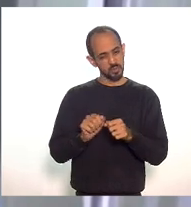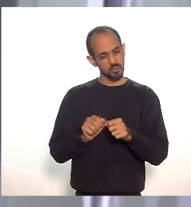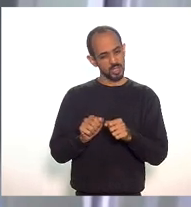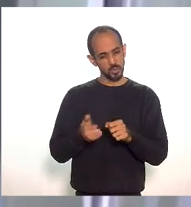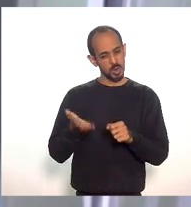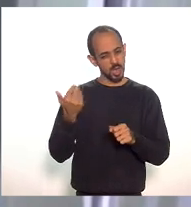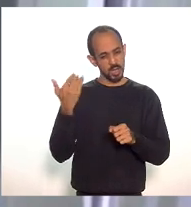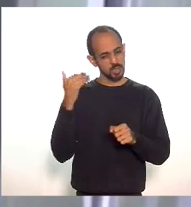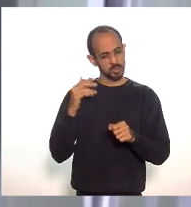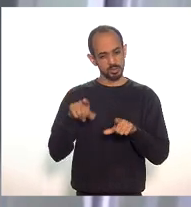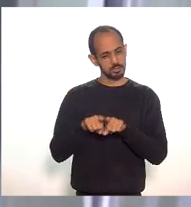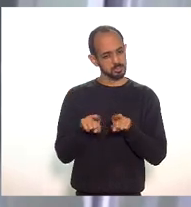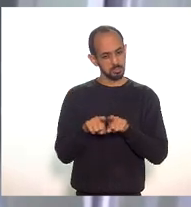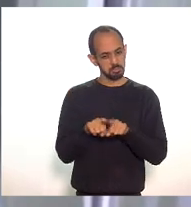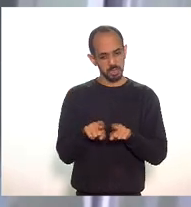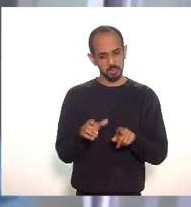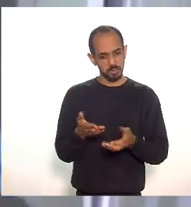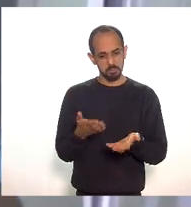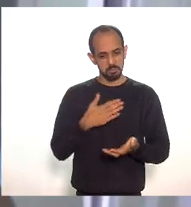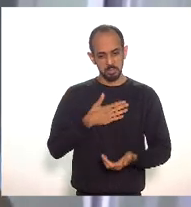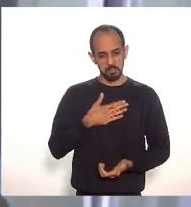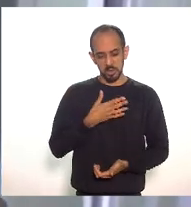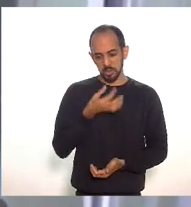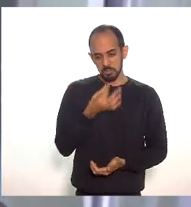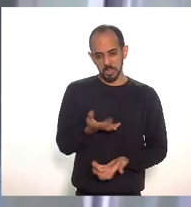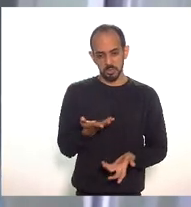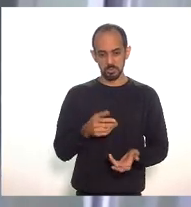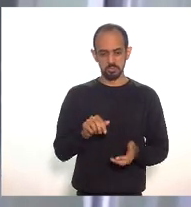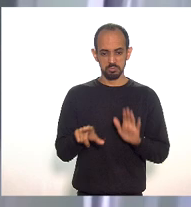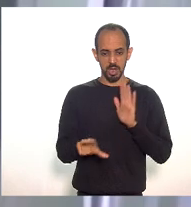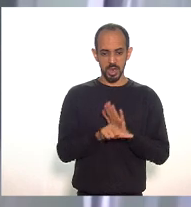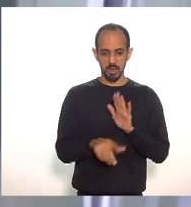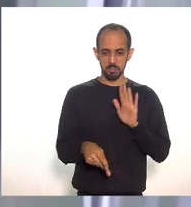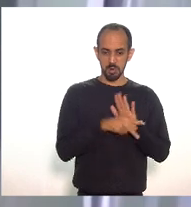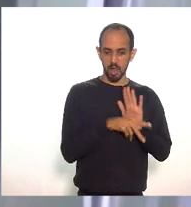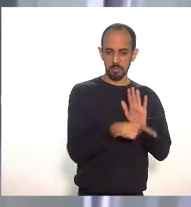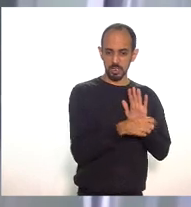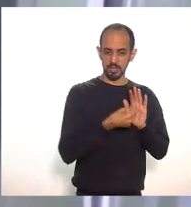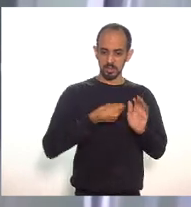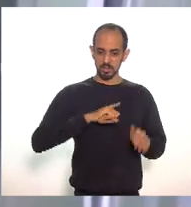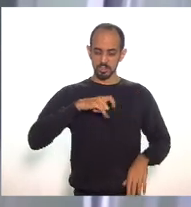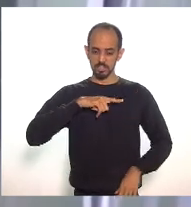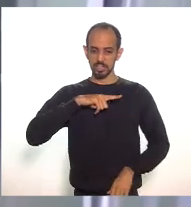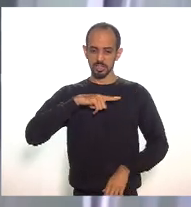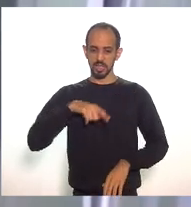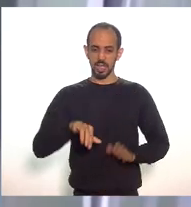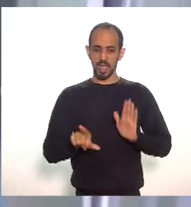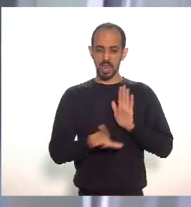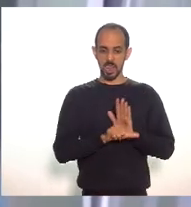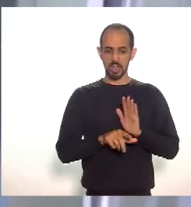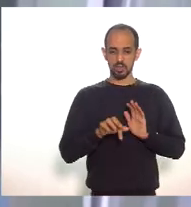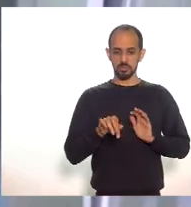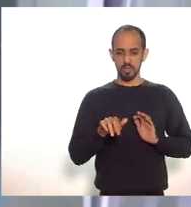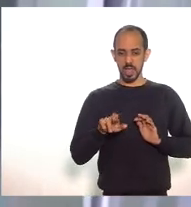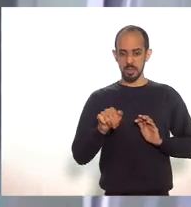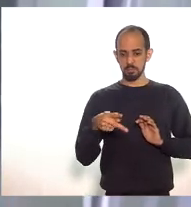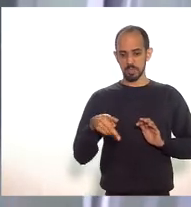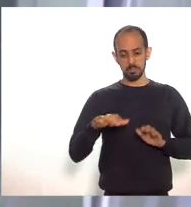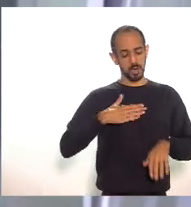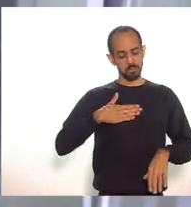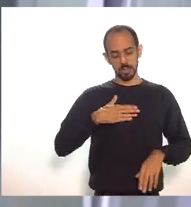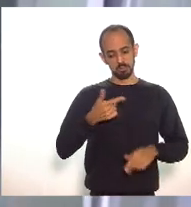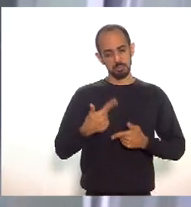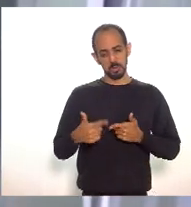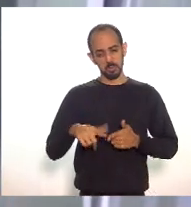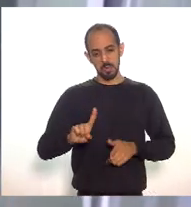outros momentos né então assim é sair para uma lei específica dizendo que a fonte de custeio pegue por mim não tem problema mas assim que